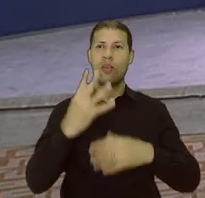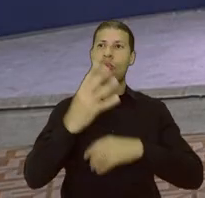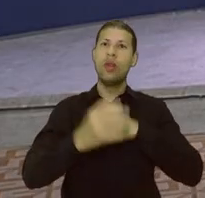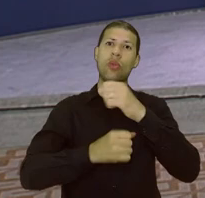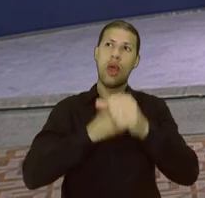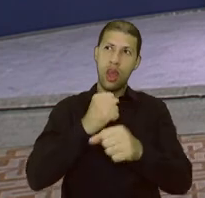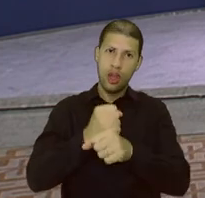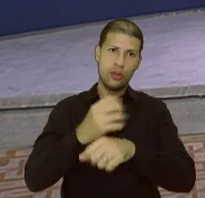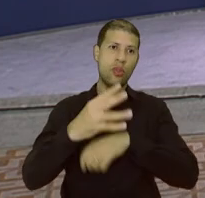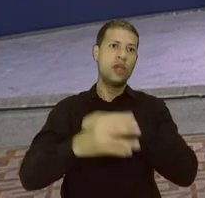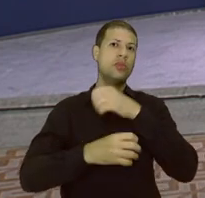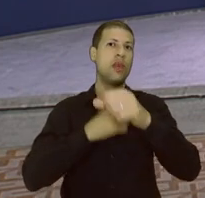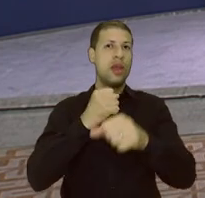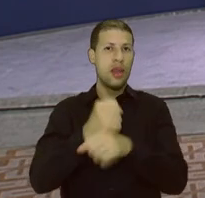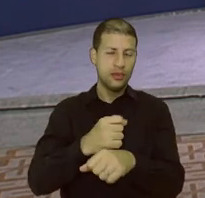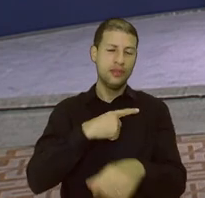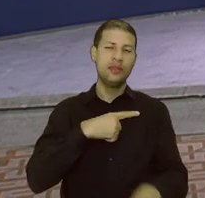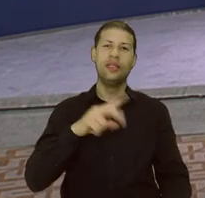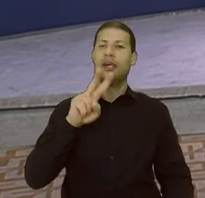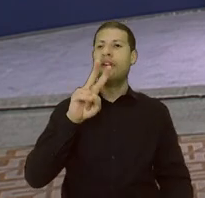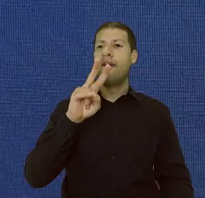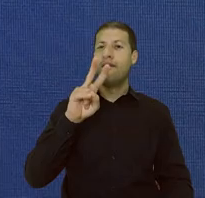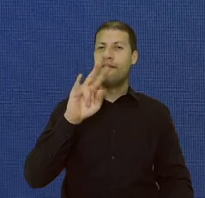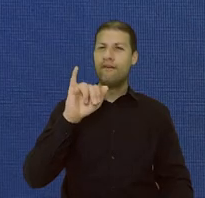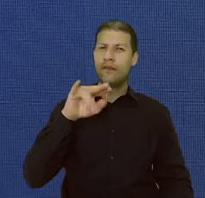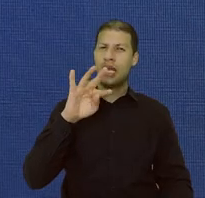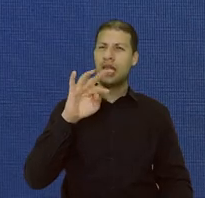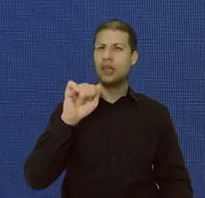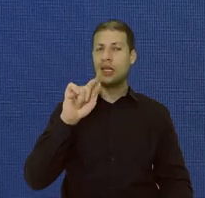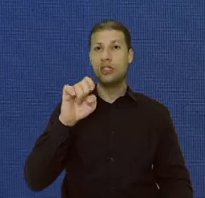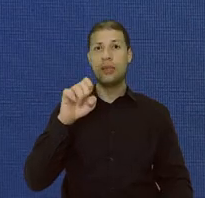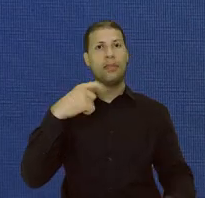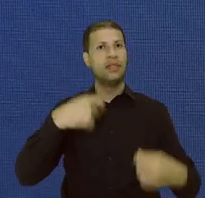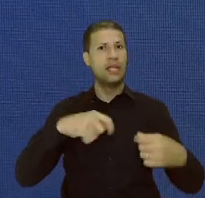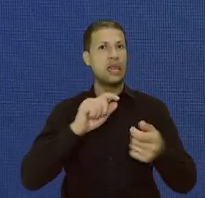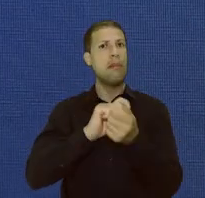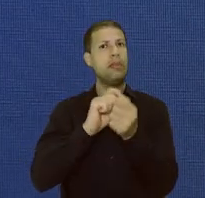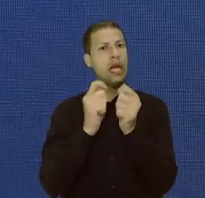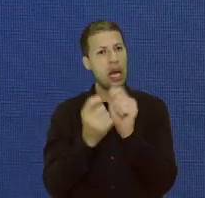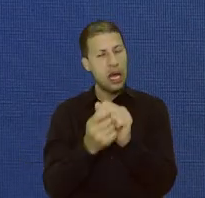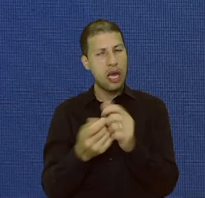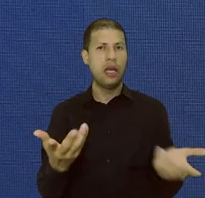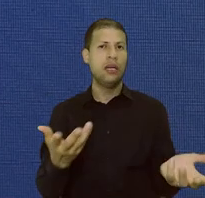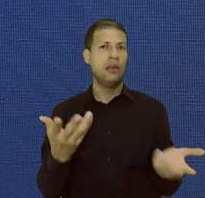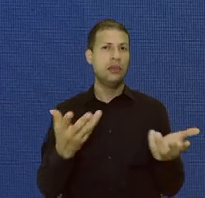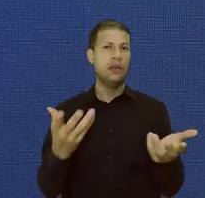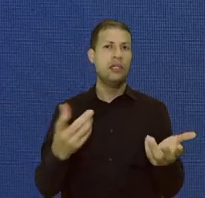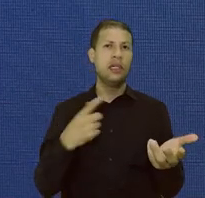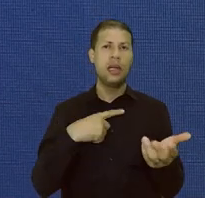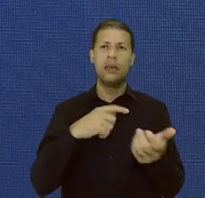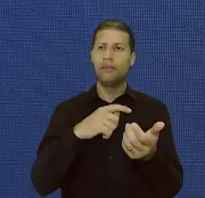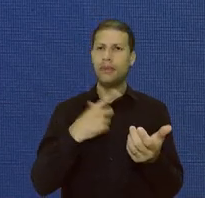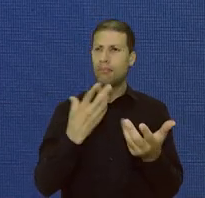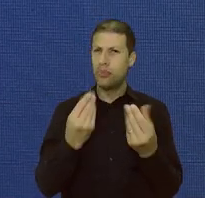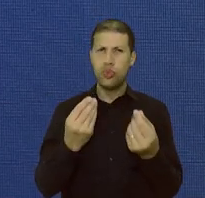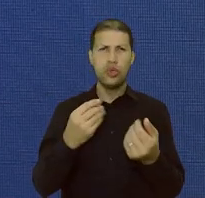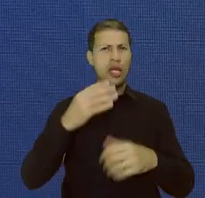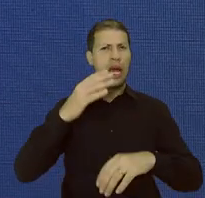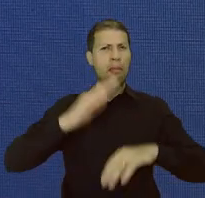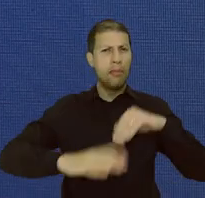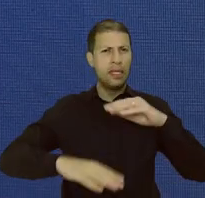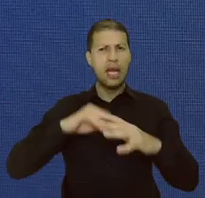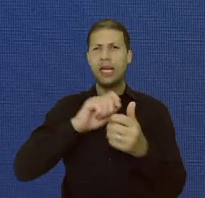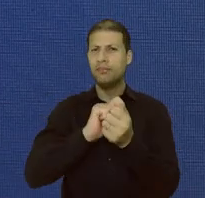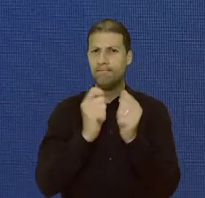vintage um fundo ele tem que ser adaptar e e ser resiliente e não é